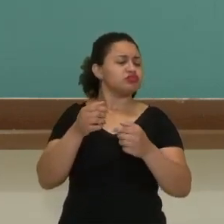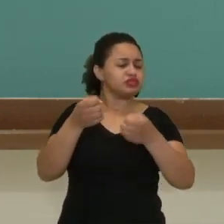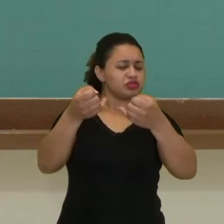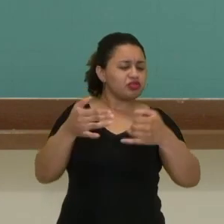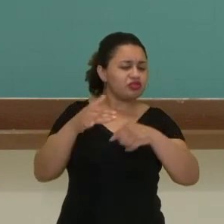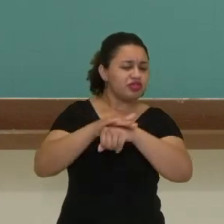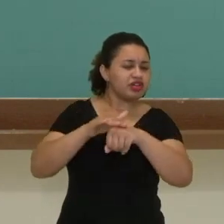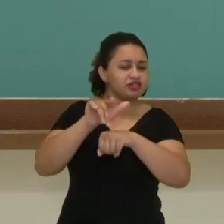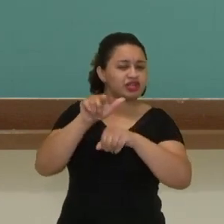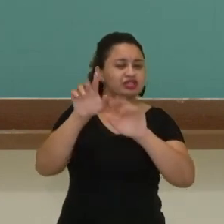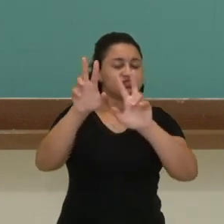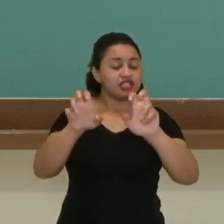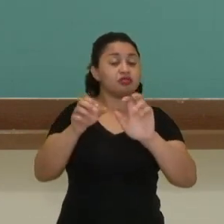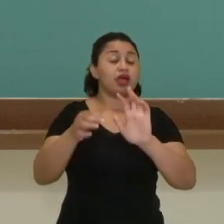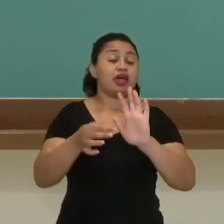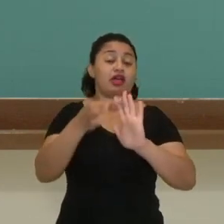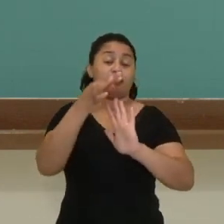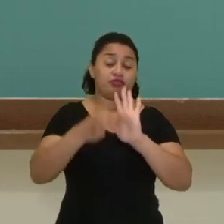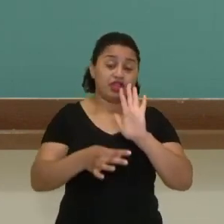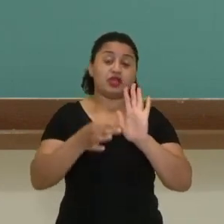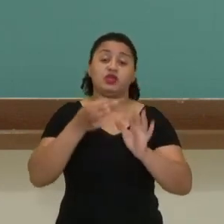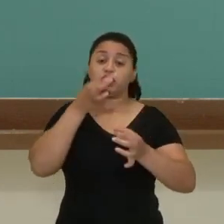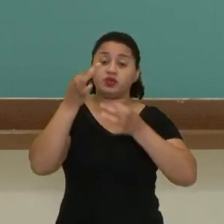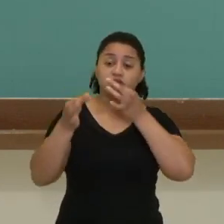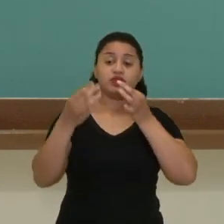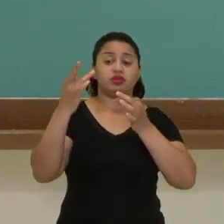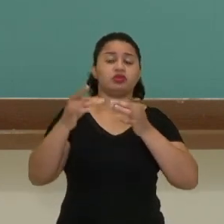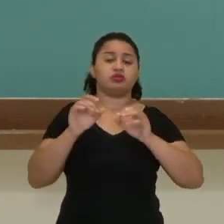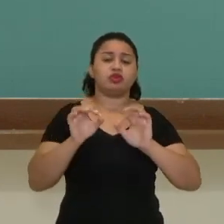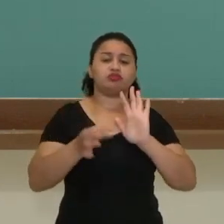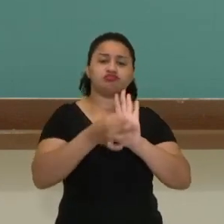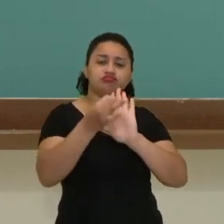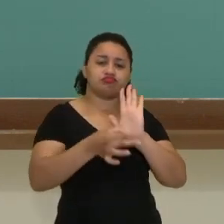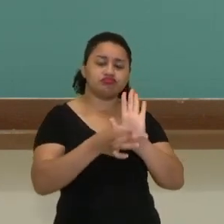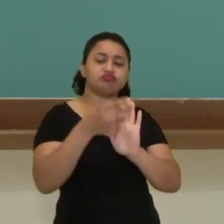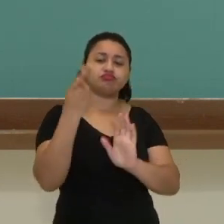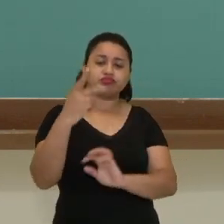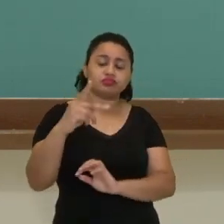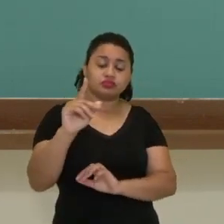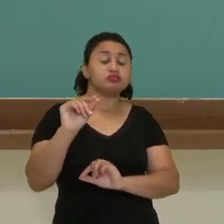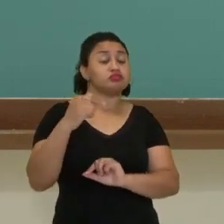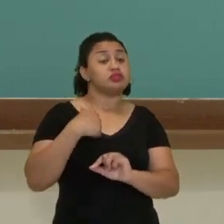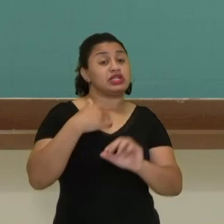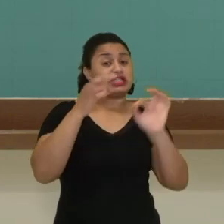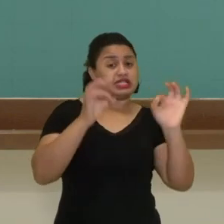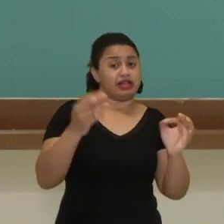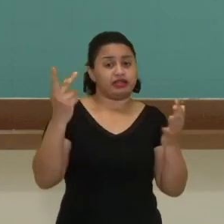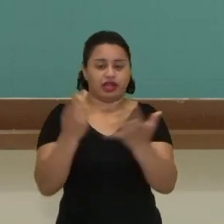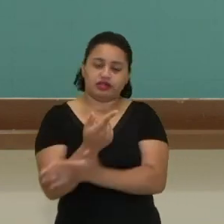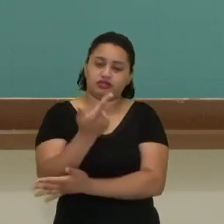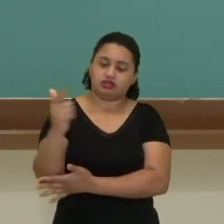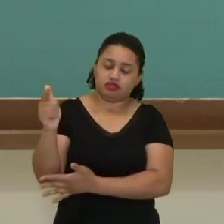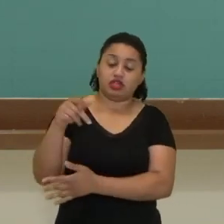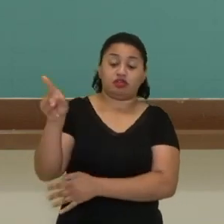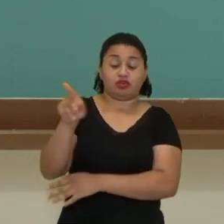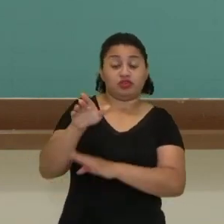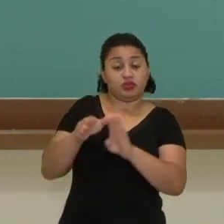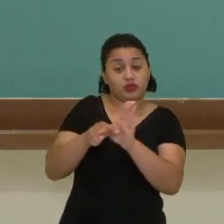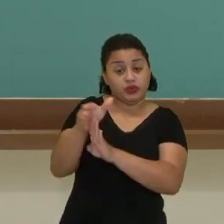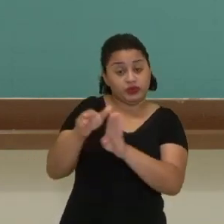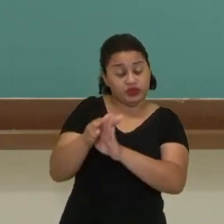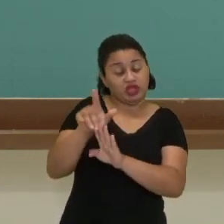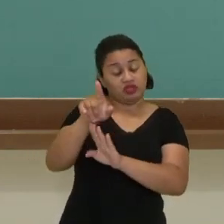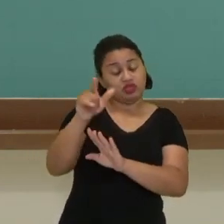texto dissertativo argumentativo, então você coloca os seus argumentos, é a sua opinião, não tem o certo, não tem o errado. O professor te orienta e